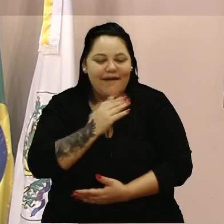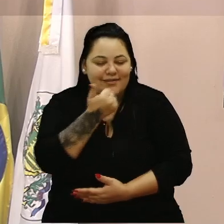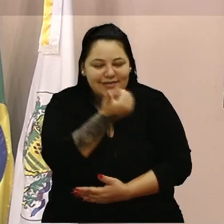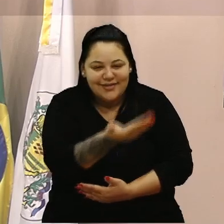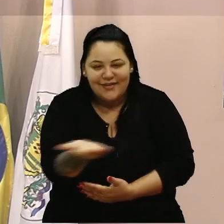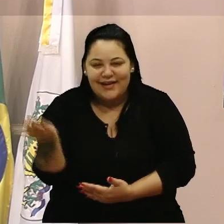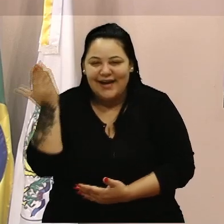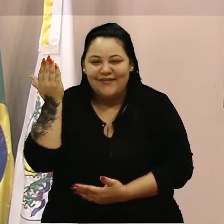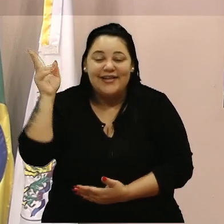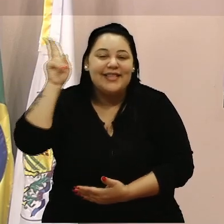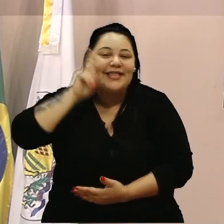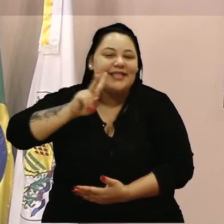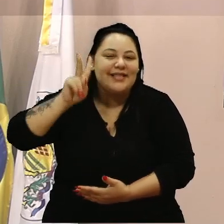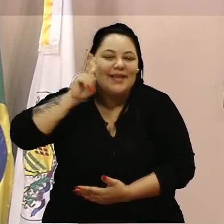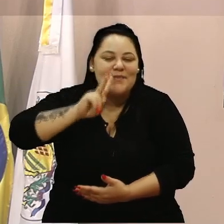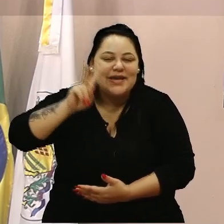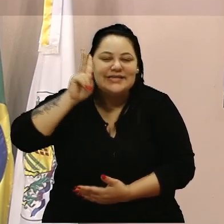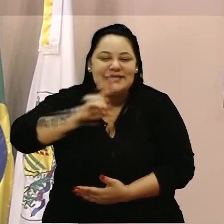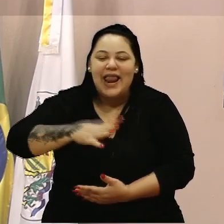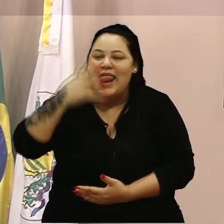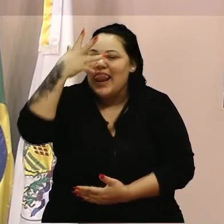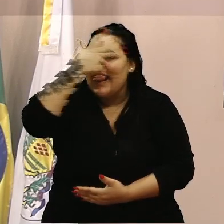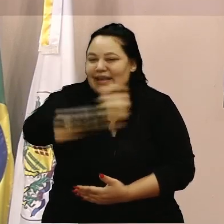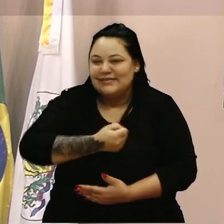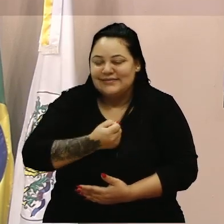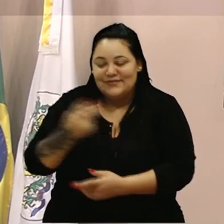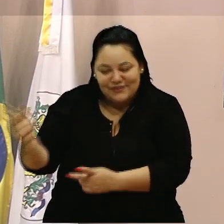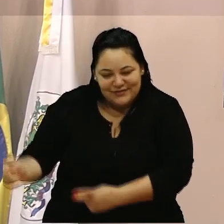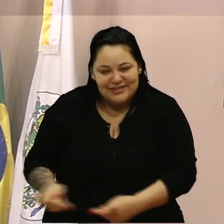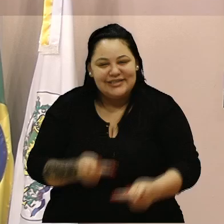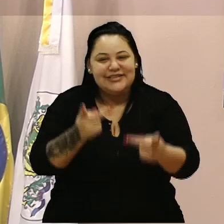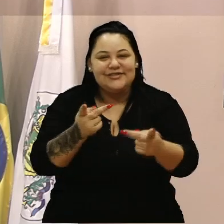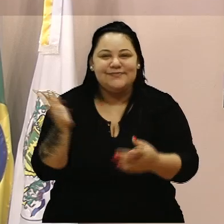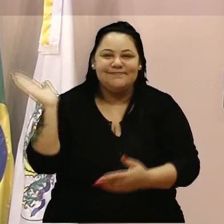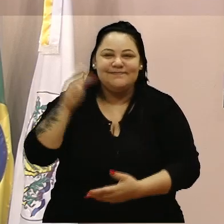lindas memórias. Venha para o Vale Trentino.